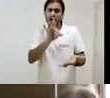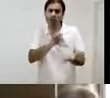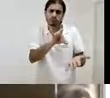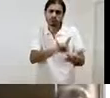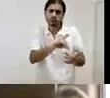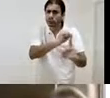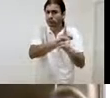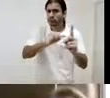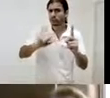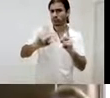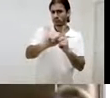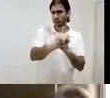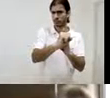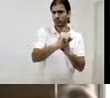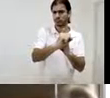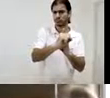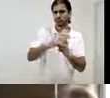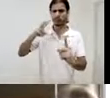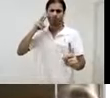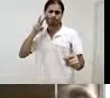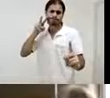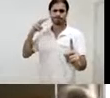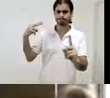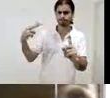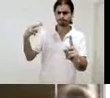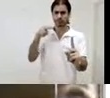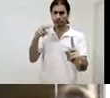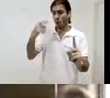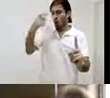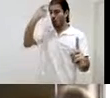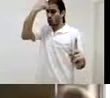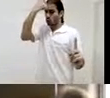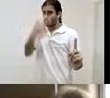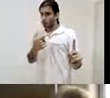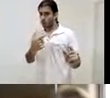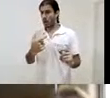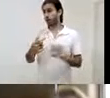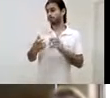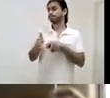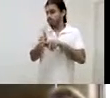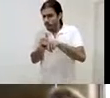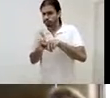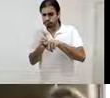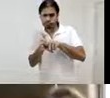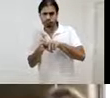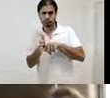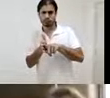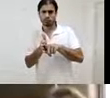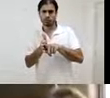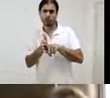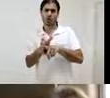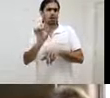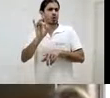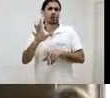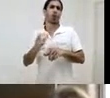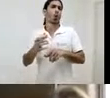pesquisa, eles são apenas, deixam de ser sujeitos, mas eram objetos, aliás, nem eram considerados